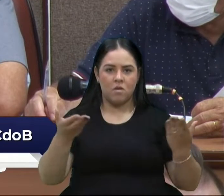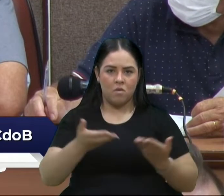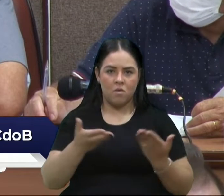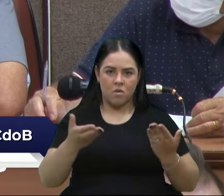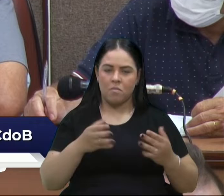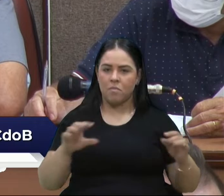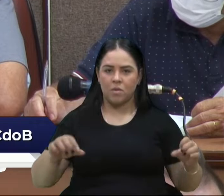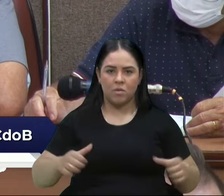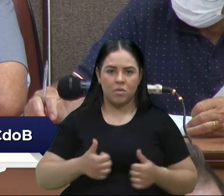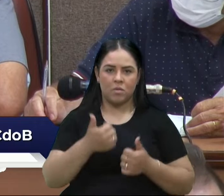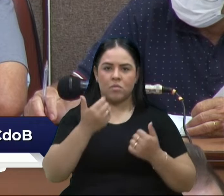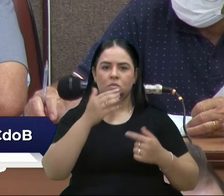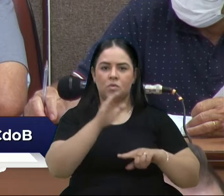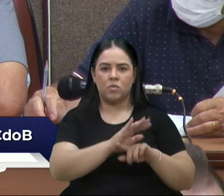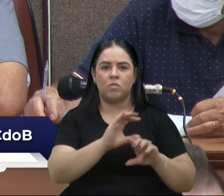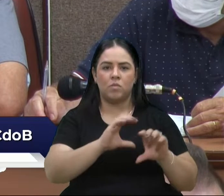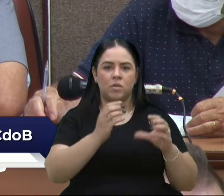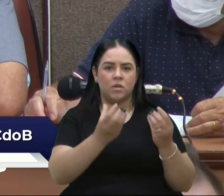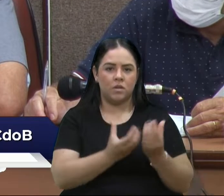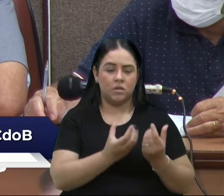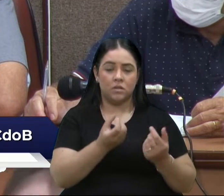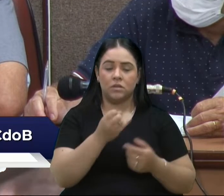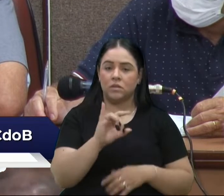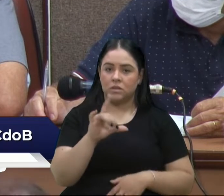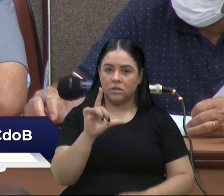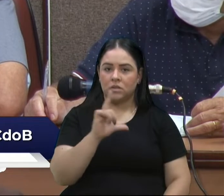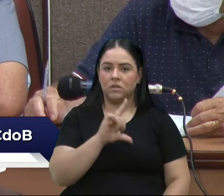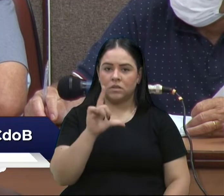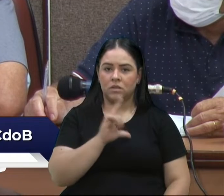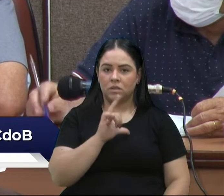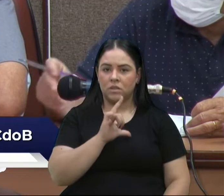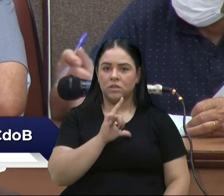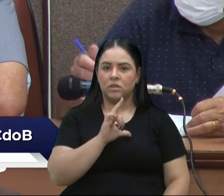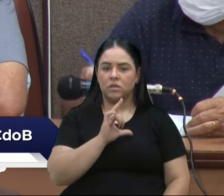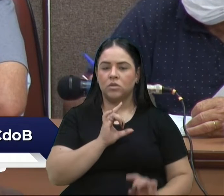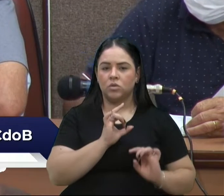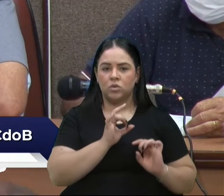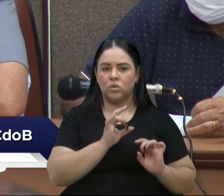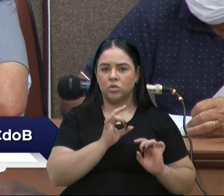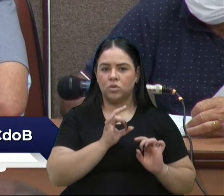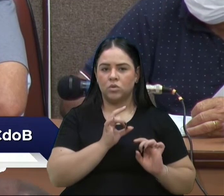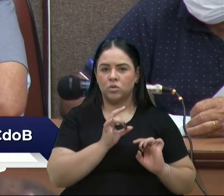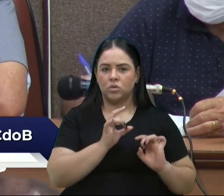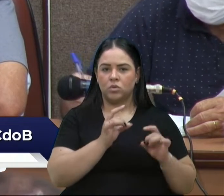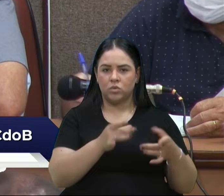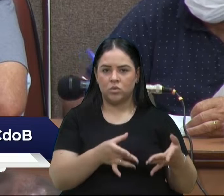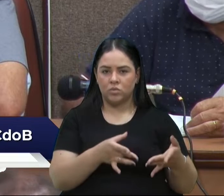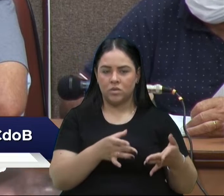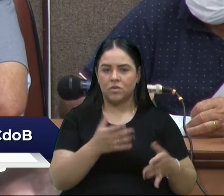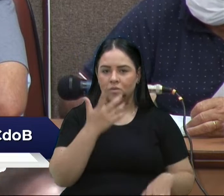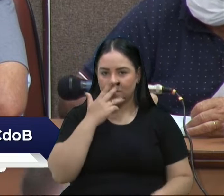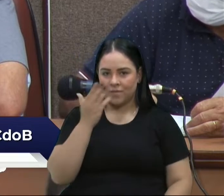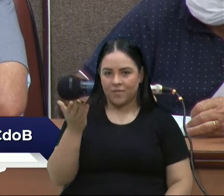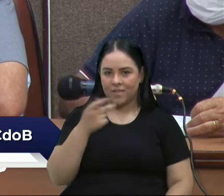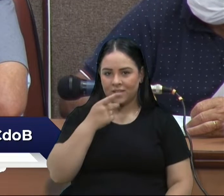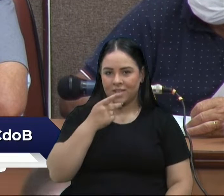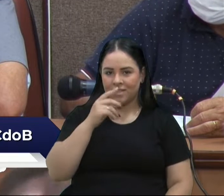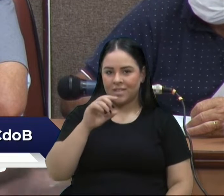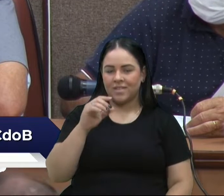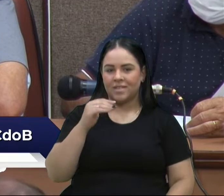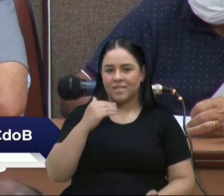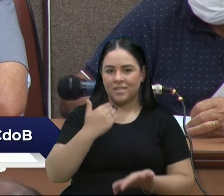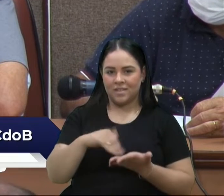em prol da comunidade, né? Se tem sobrando recurso, como diz a secretária, como diz o Sandro, e as